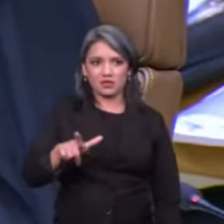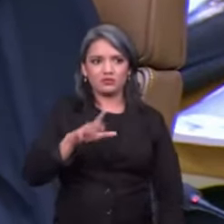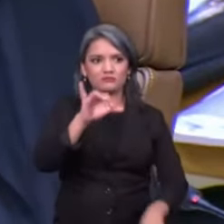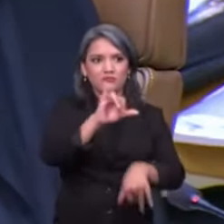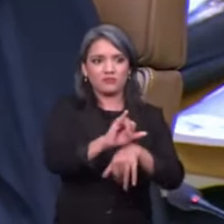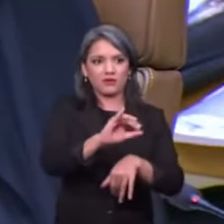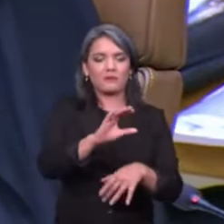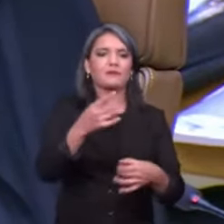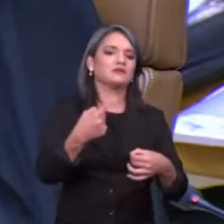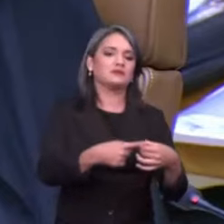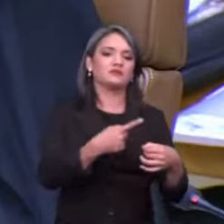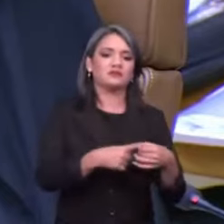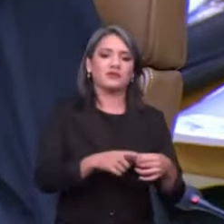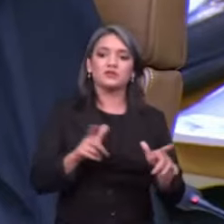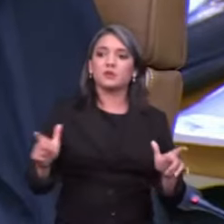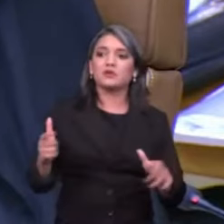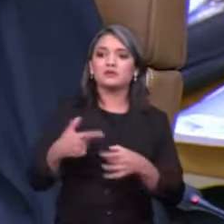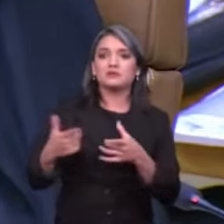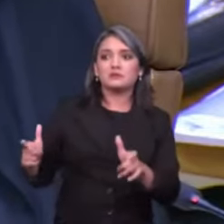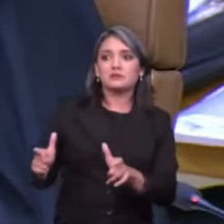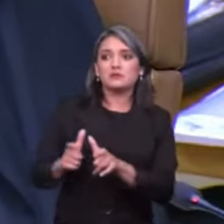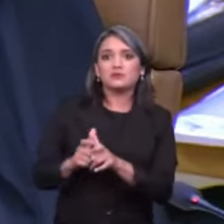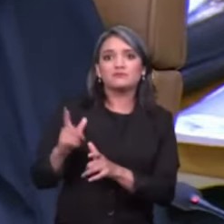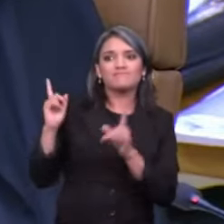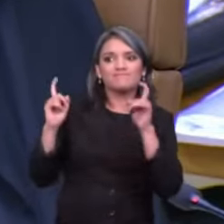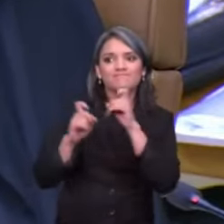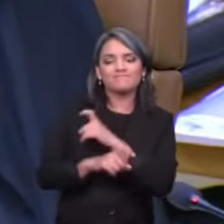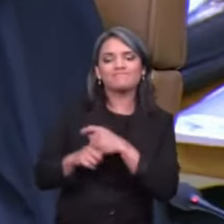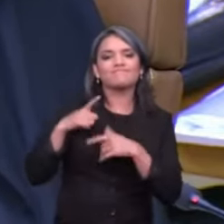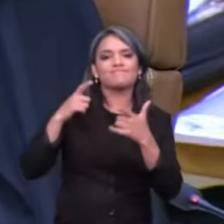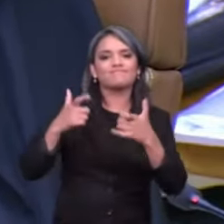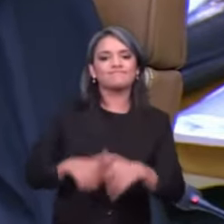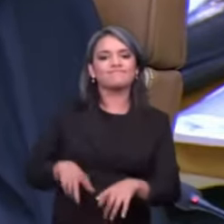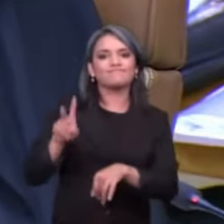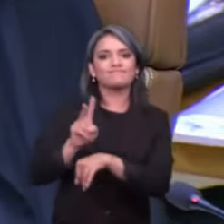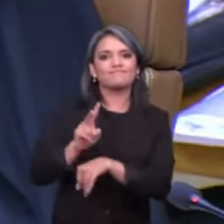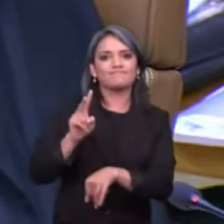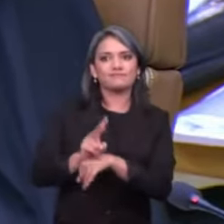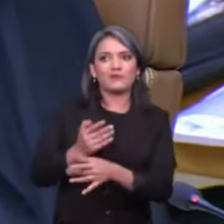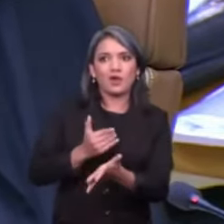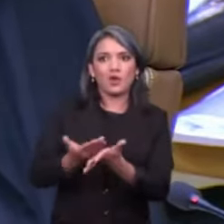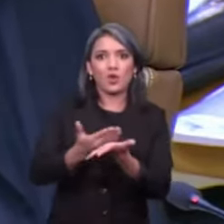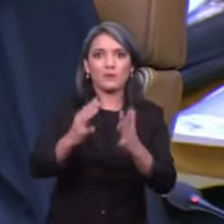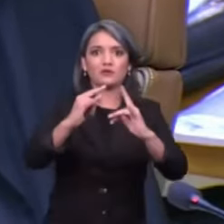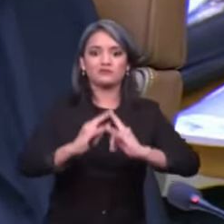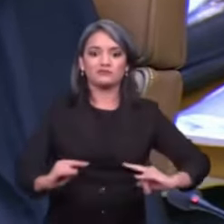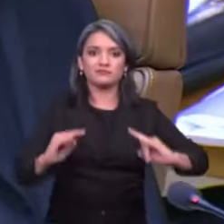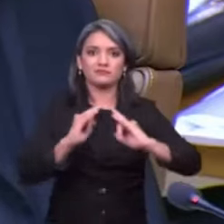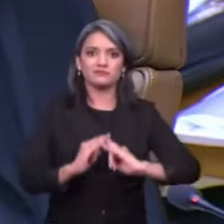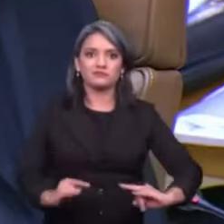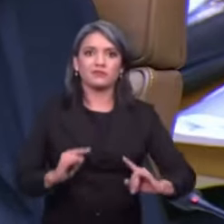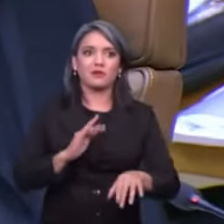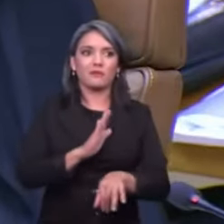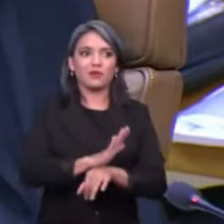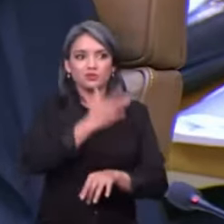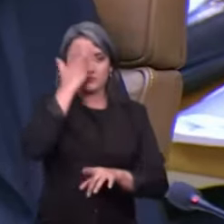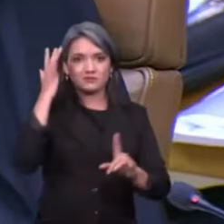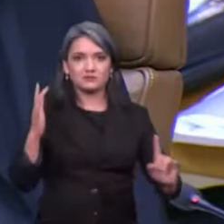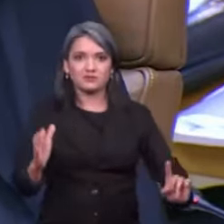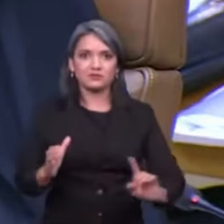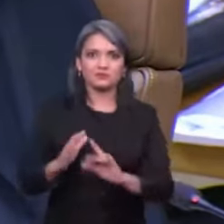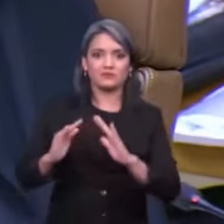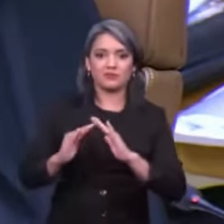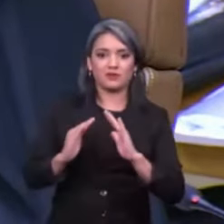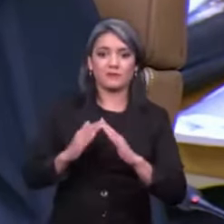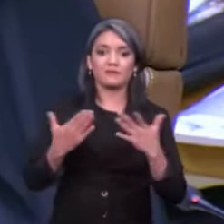tinham taxas historicamente baixas de sem-abrigo e estão agora a ver acampamentos. O que se desenvolveu nos últimos 3 anos não foi o